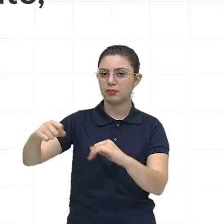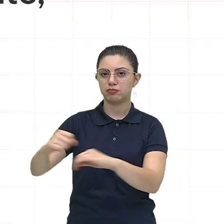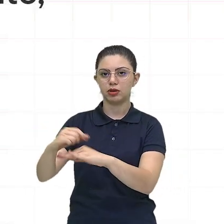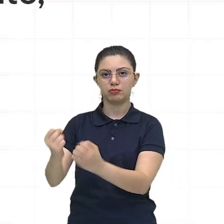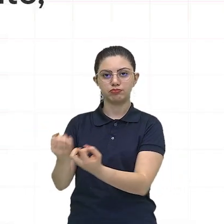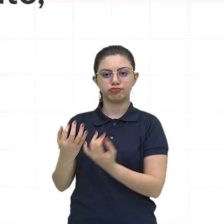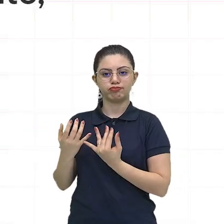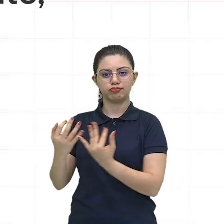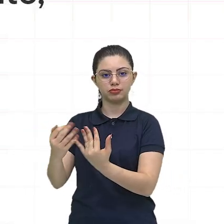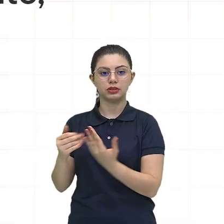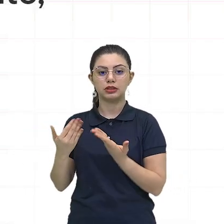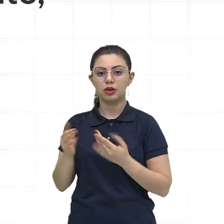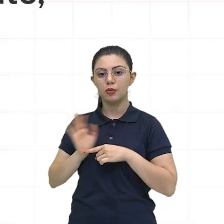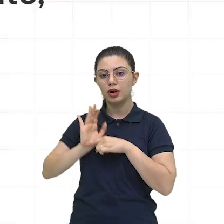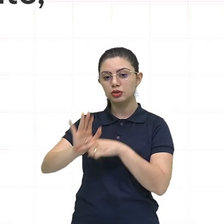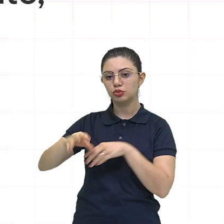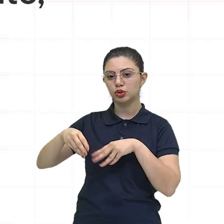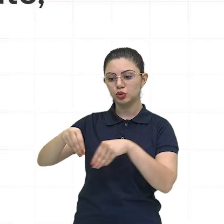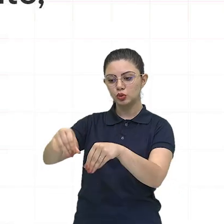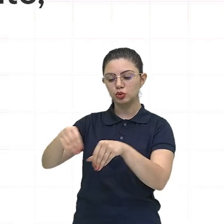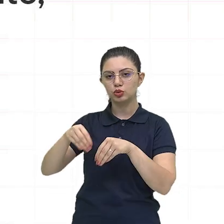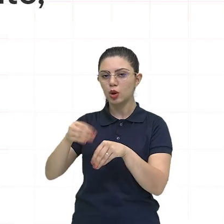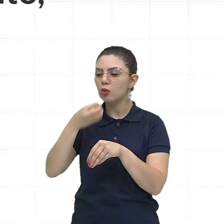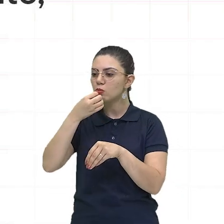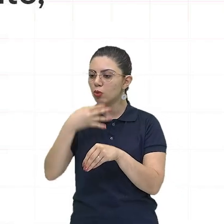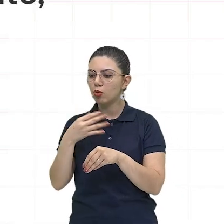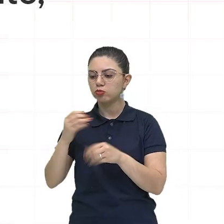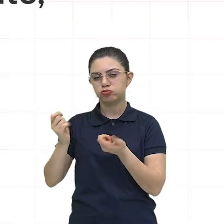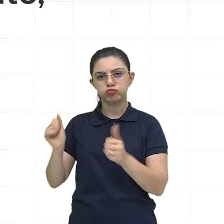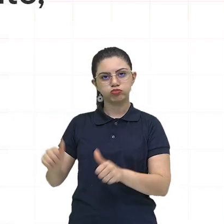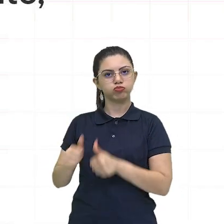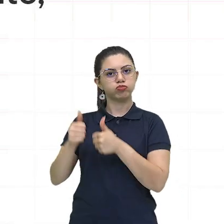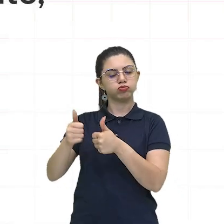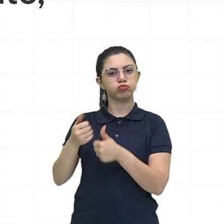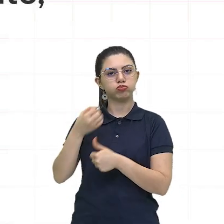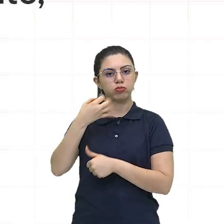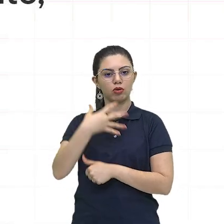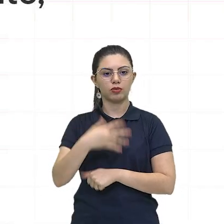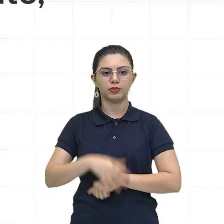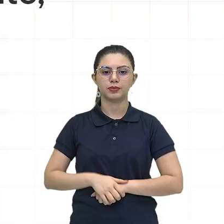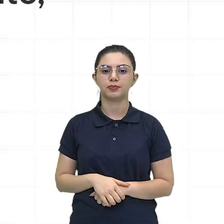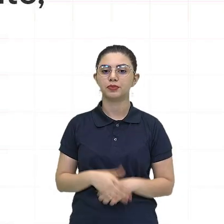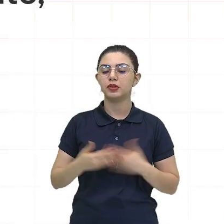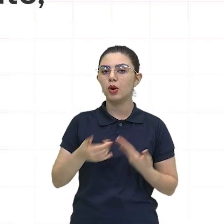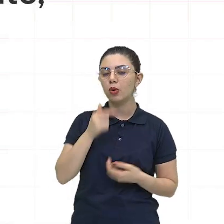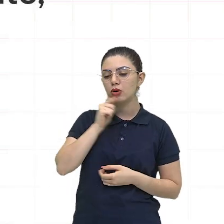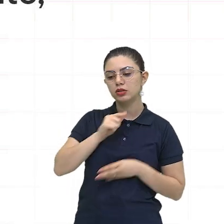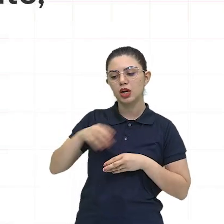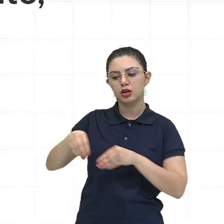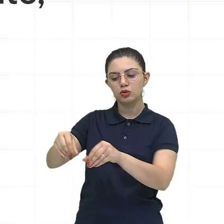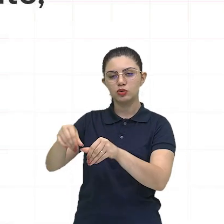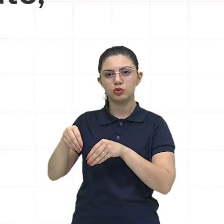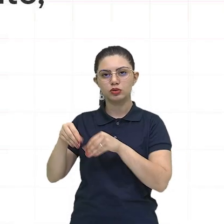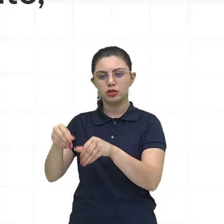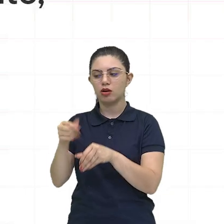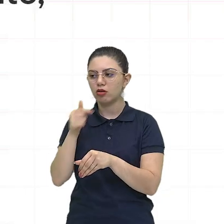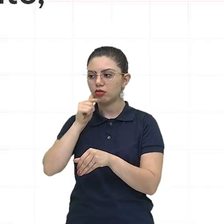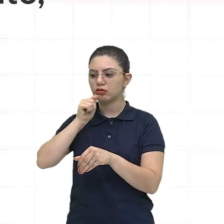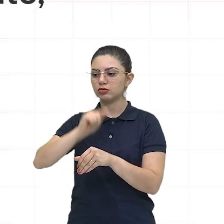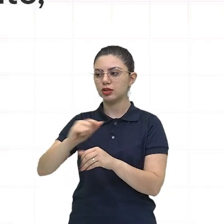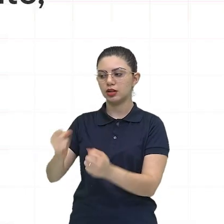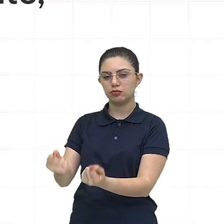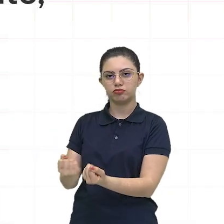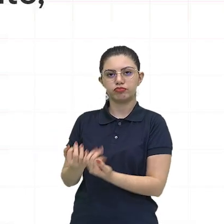a contribuição para evitar que o solo se esgote rapidamente. E isso acaba mantendo aquela área,